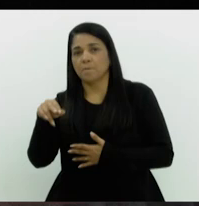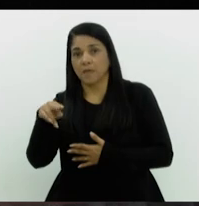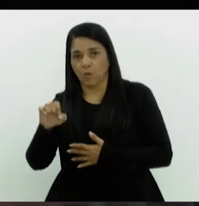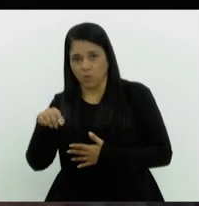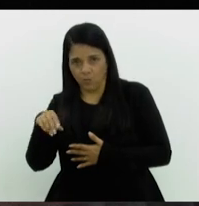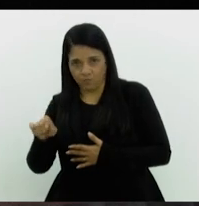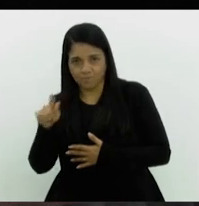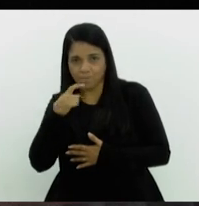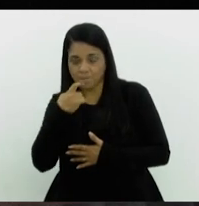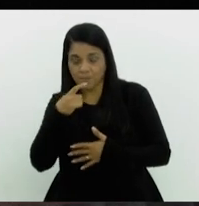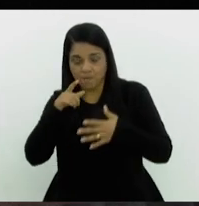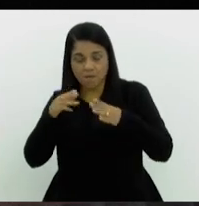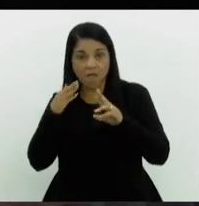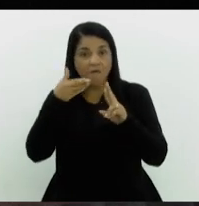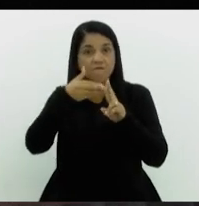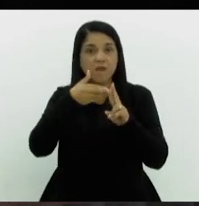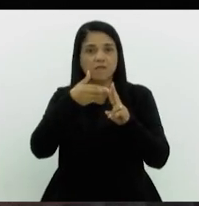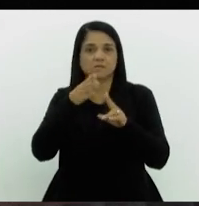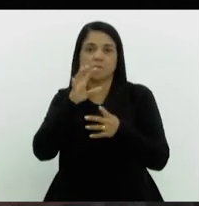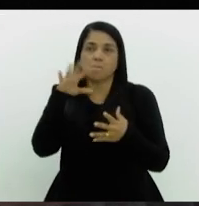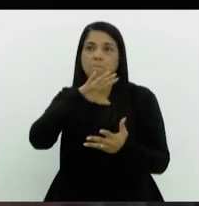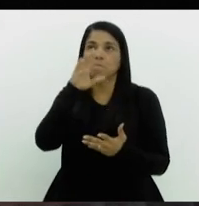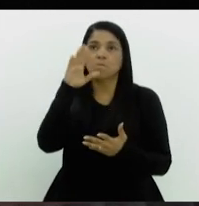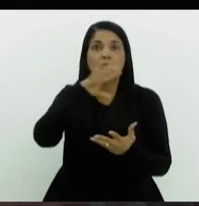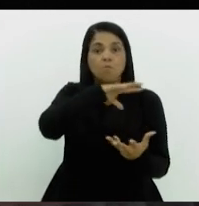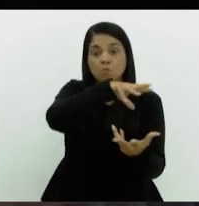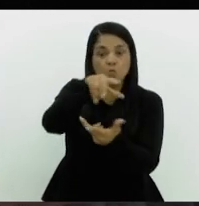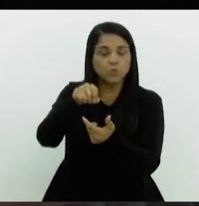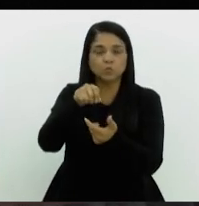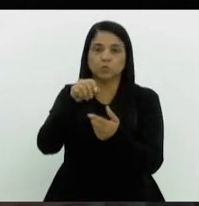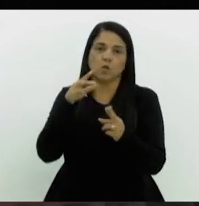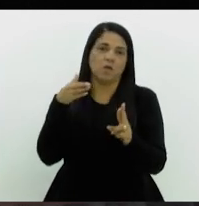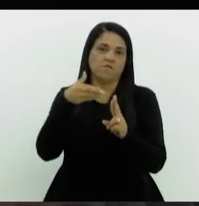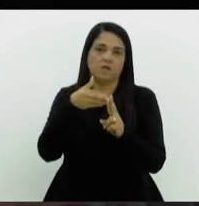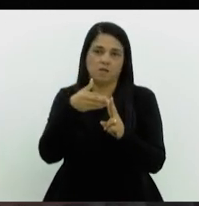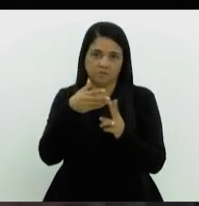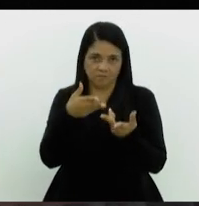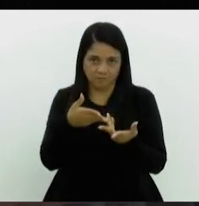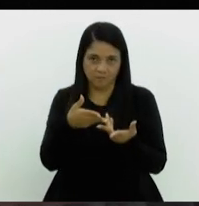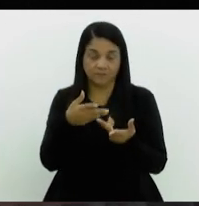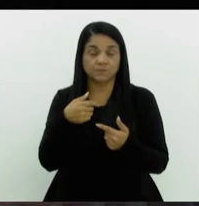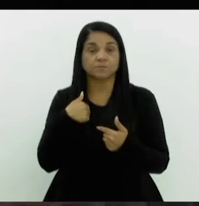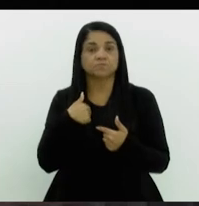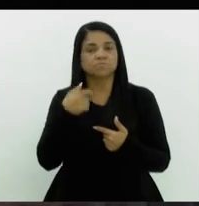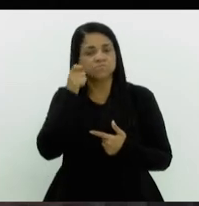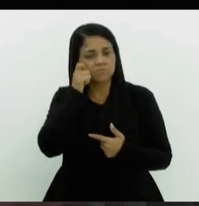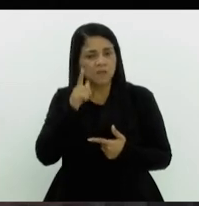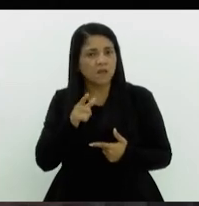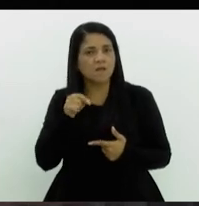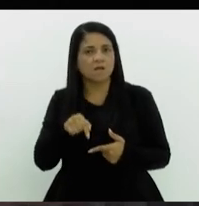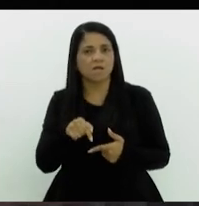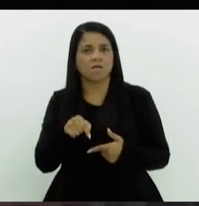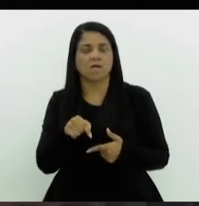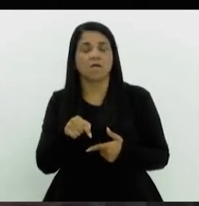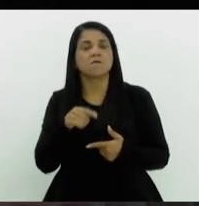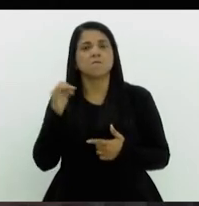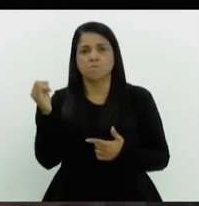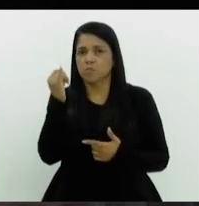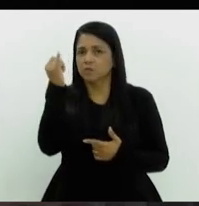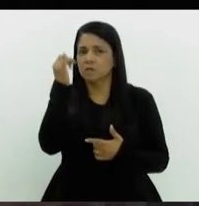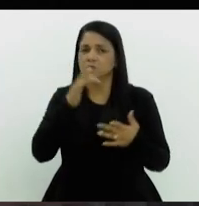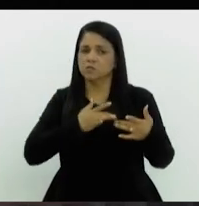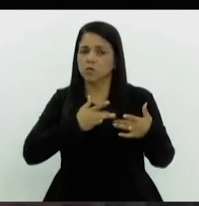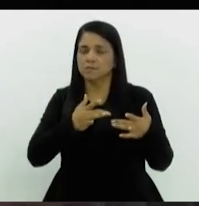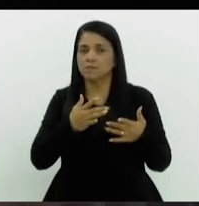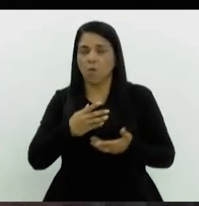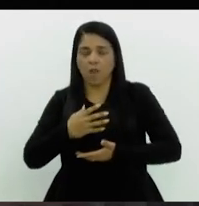uma referência mundial. E a questão que foi, eu fui muito alertada, eu, obviamente eu sei da importância da doação do